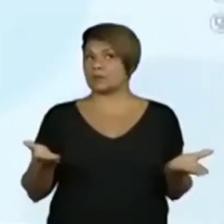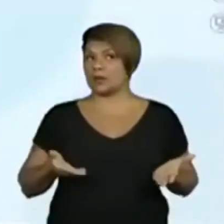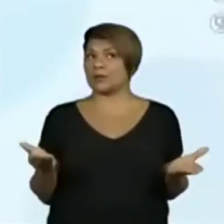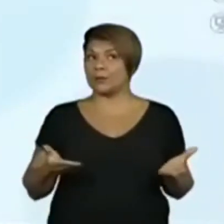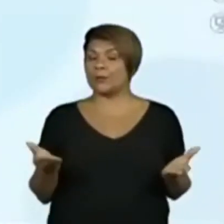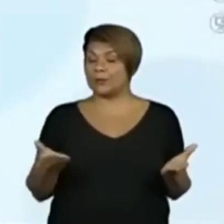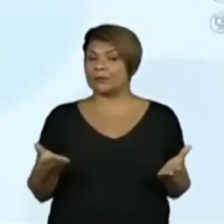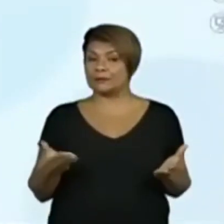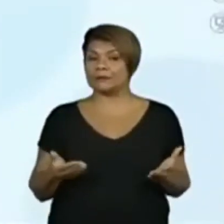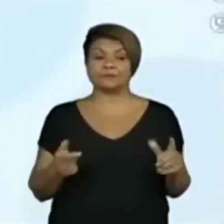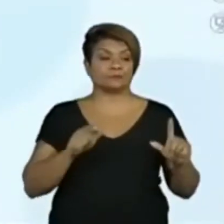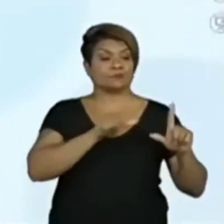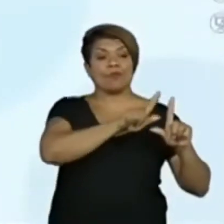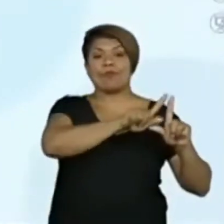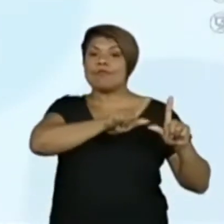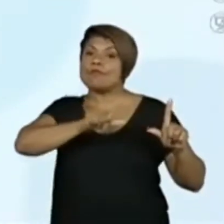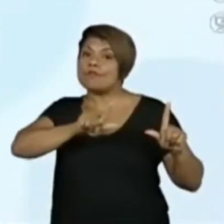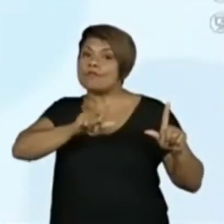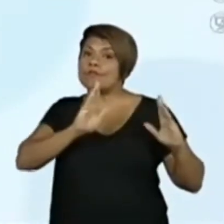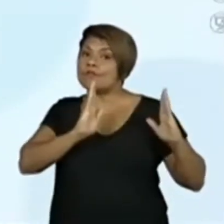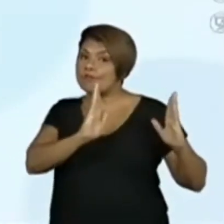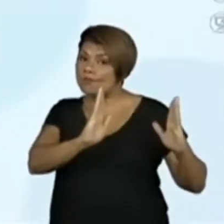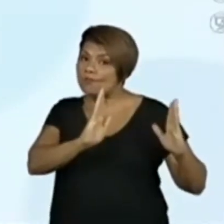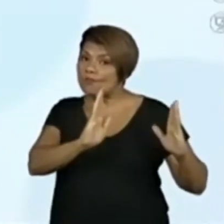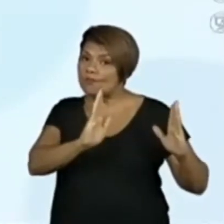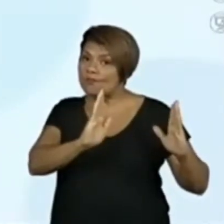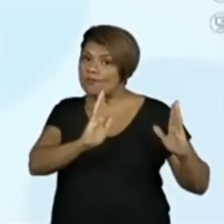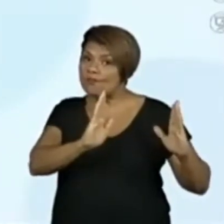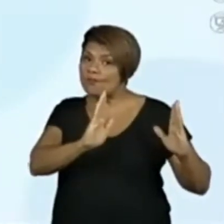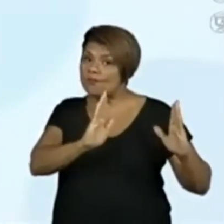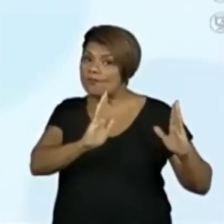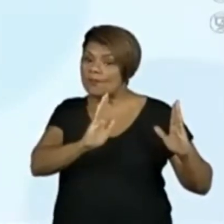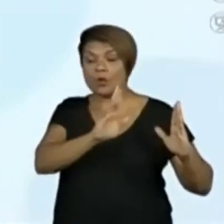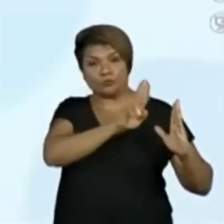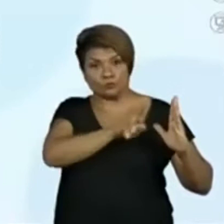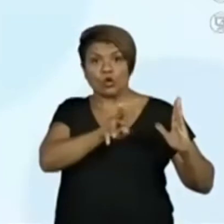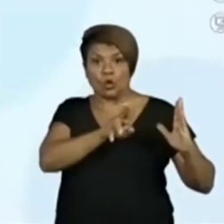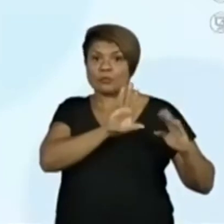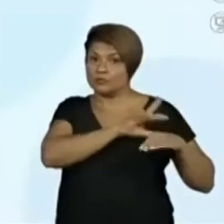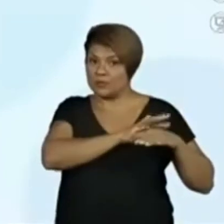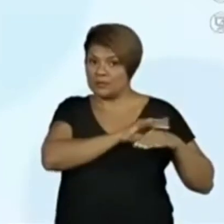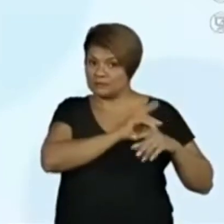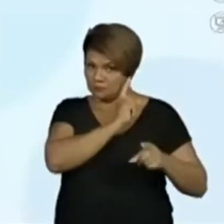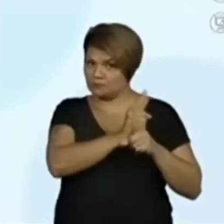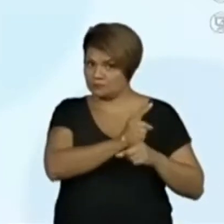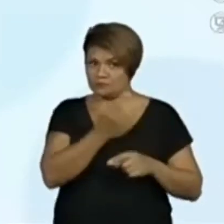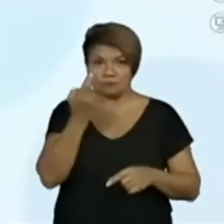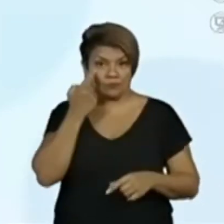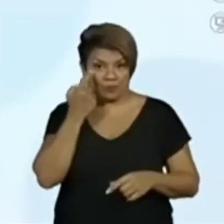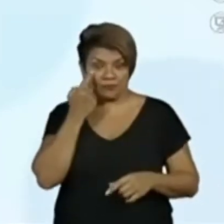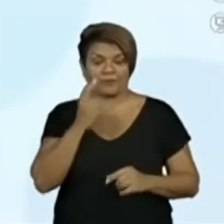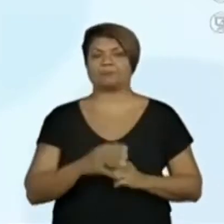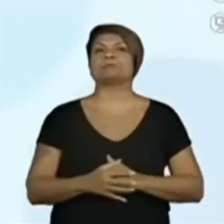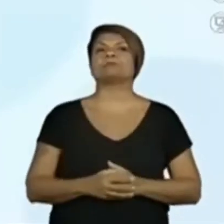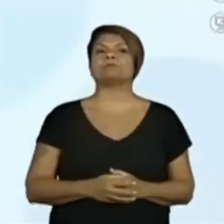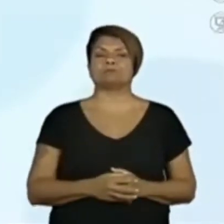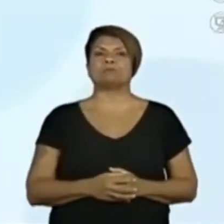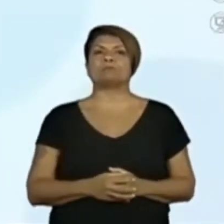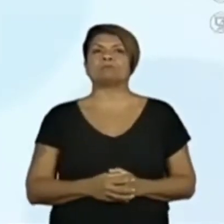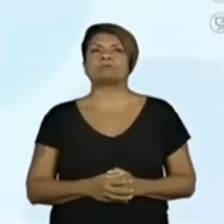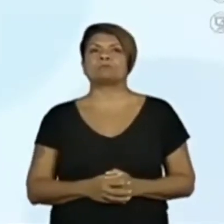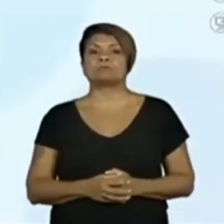Temos aí mais um texto lacunado. Temos uma lacuna para o nome da doença. Vamos fazer a